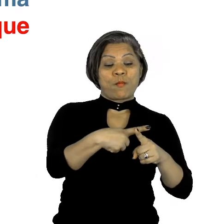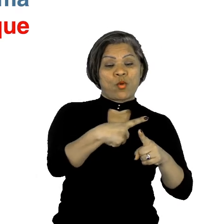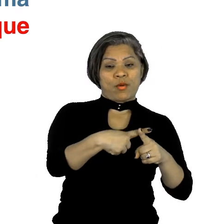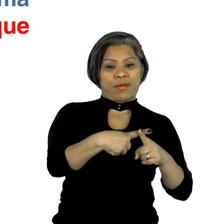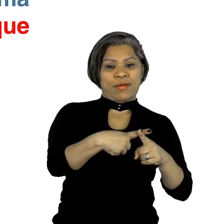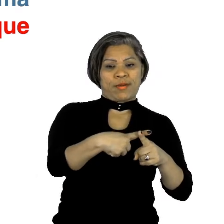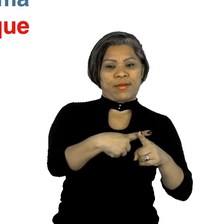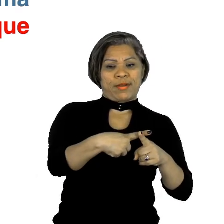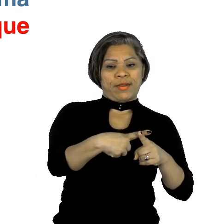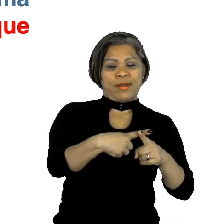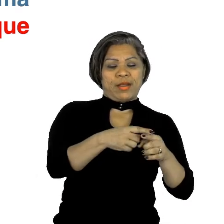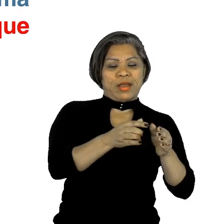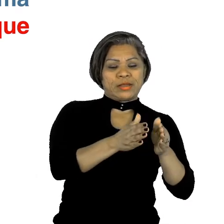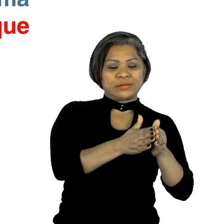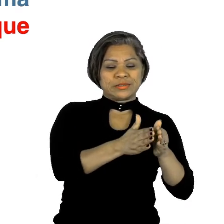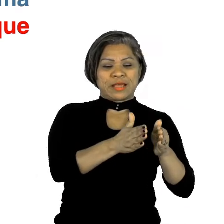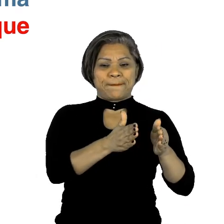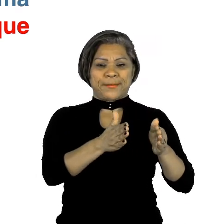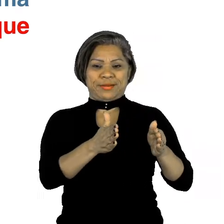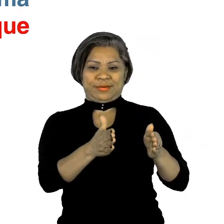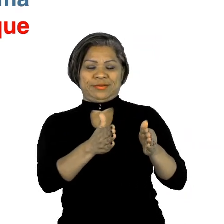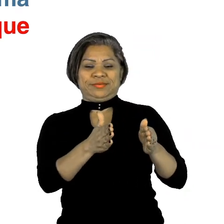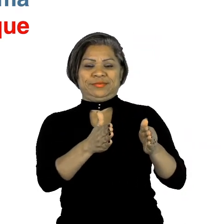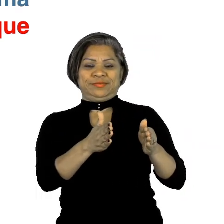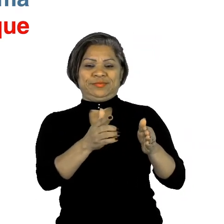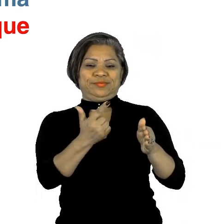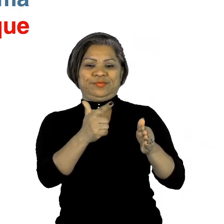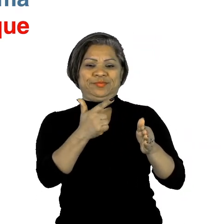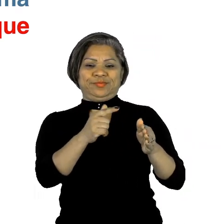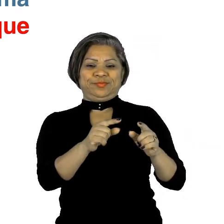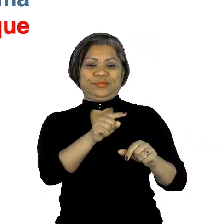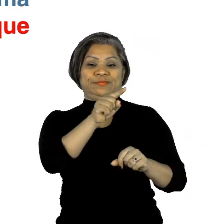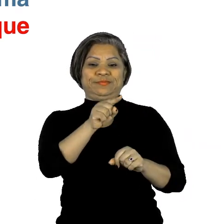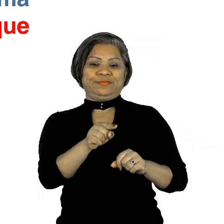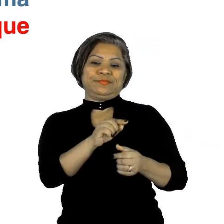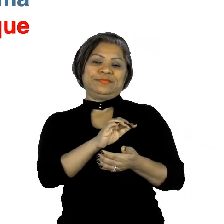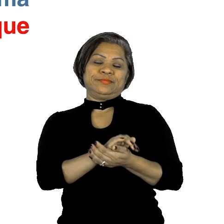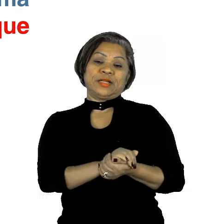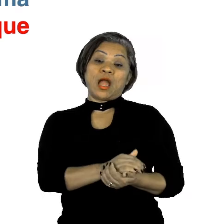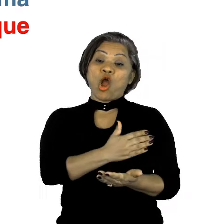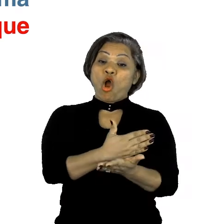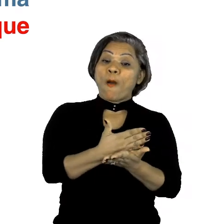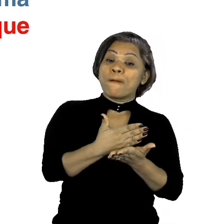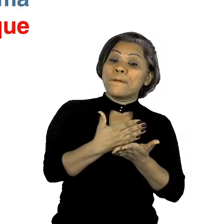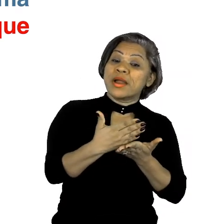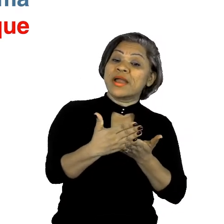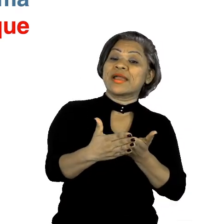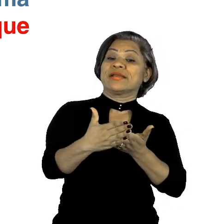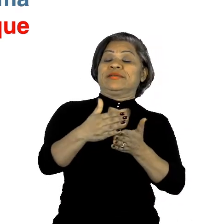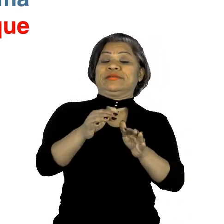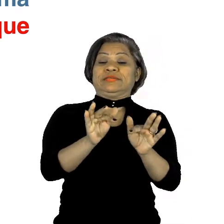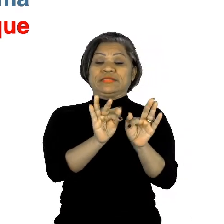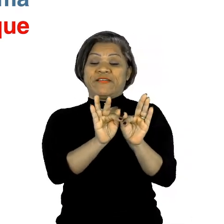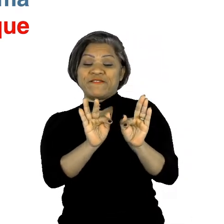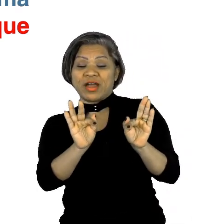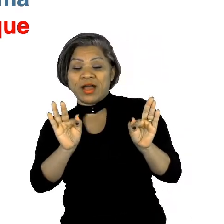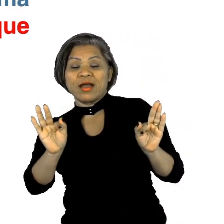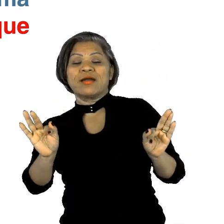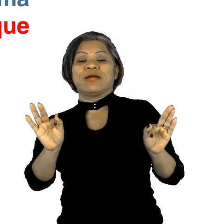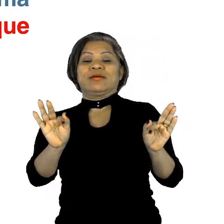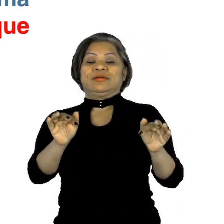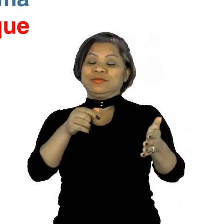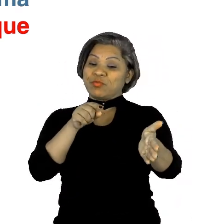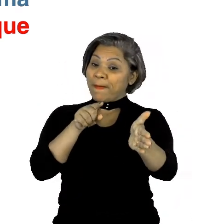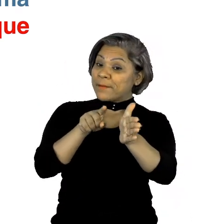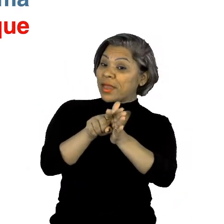é sempre no início de uma interrogação direta, ou seja, de uma pergunta, tá? Então,